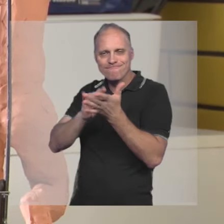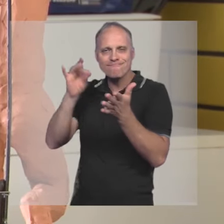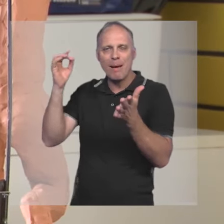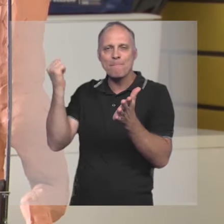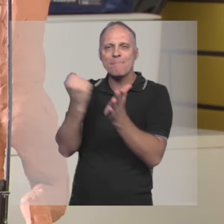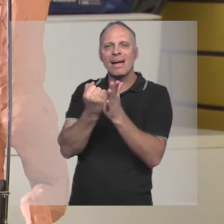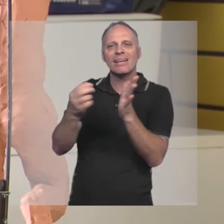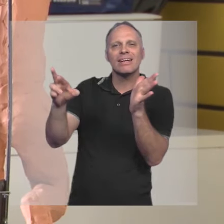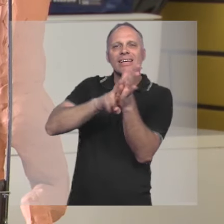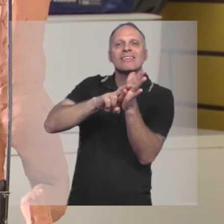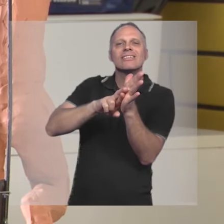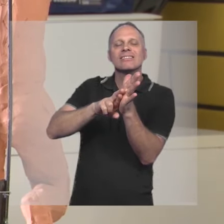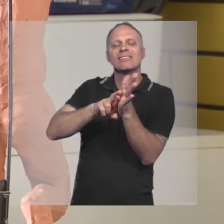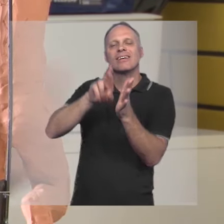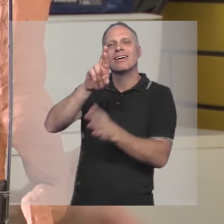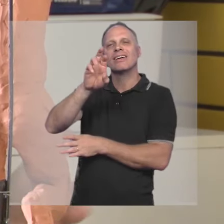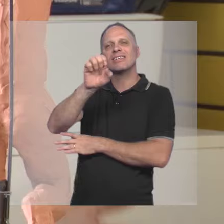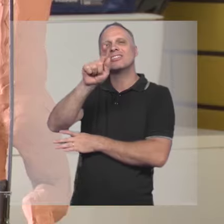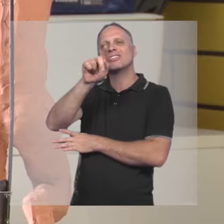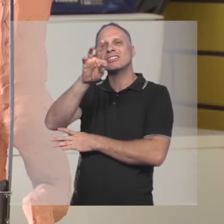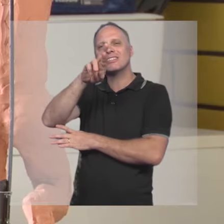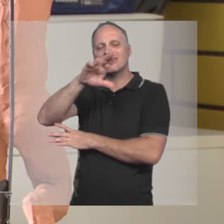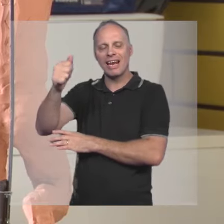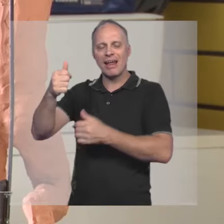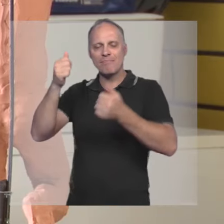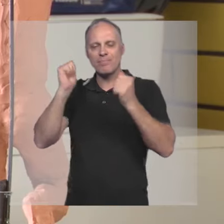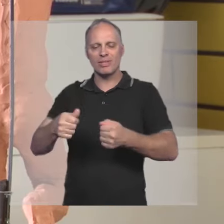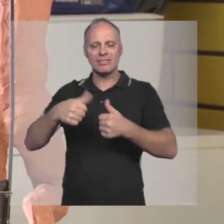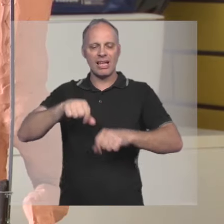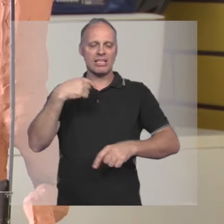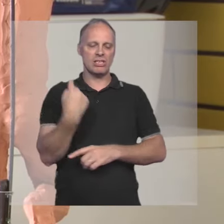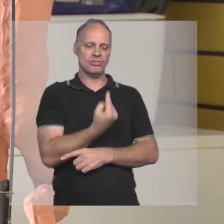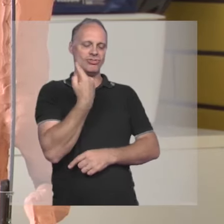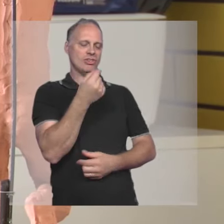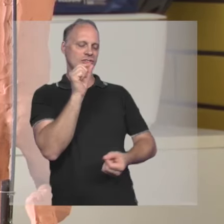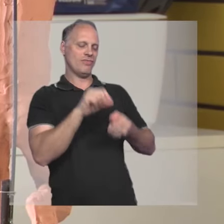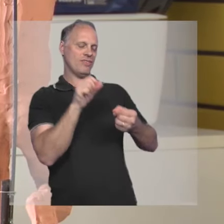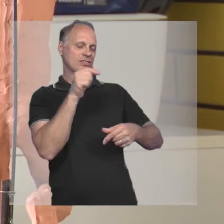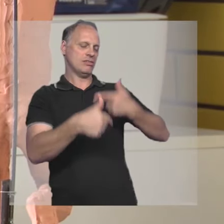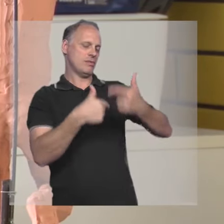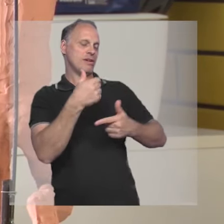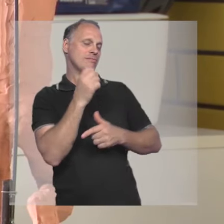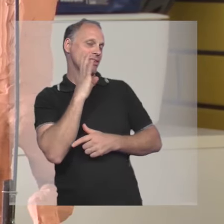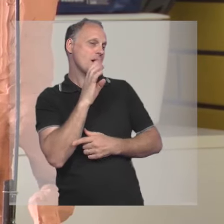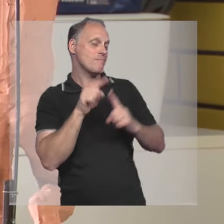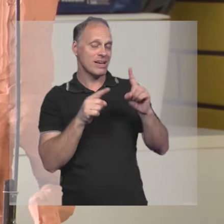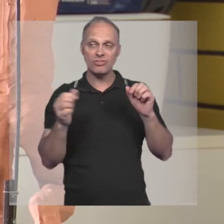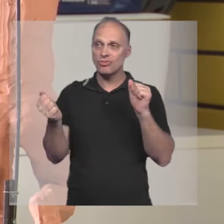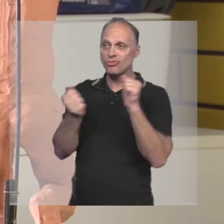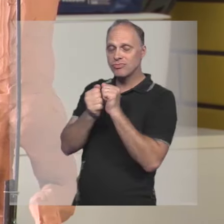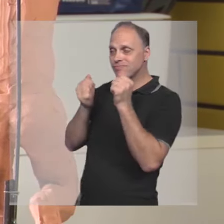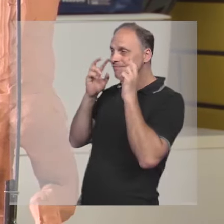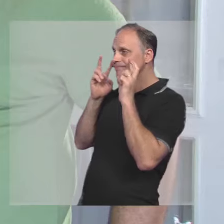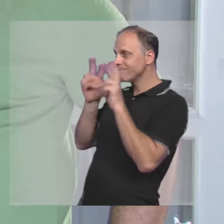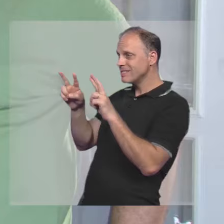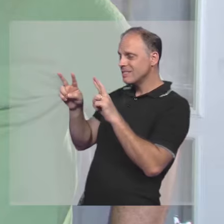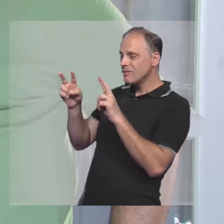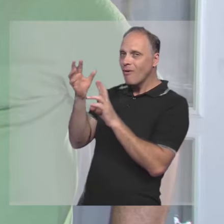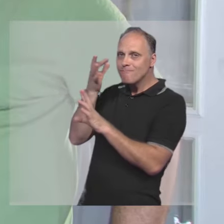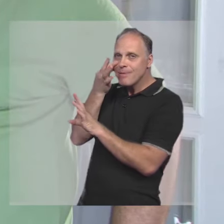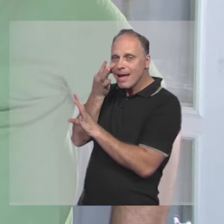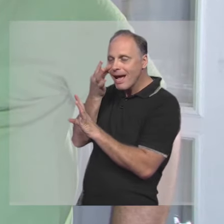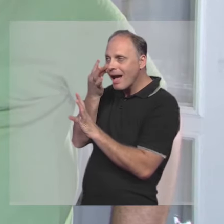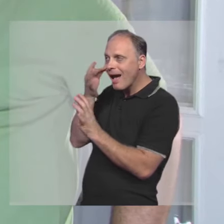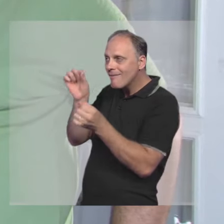momento, pô, tu poder estar aqui sozinho, produzindo, tranquilo, é legal. Mas também, de repente, tu tá ali, tipo,